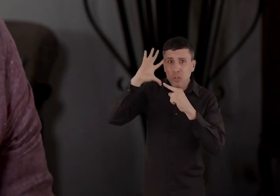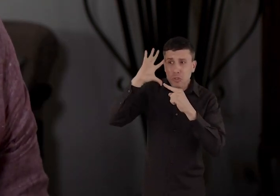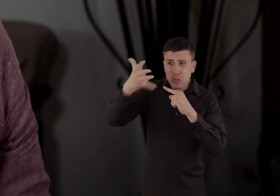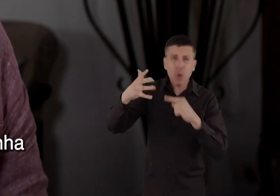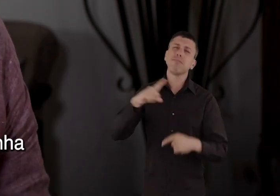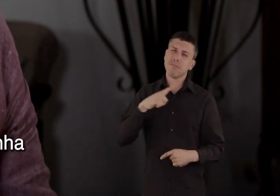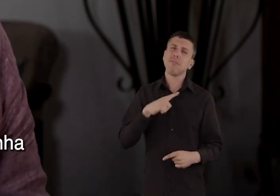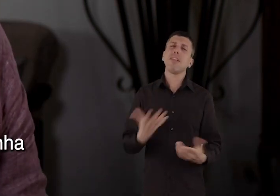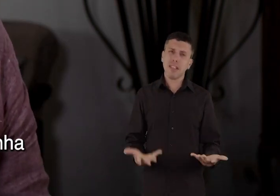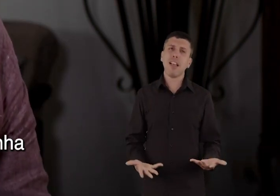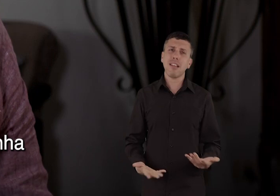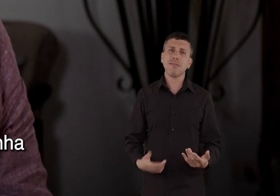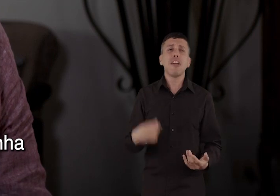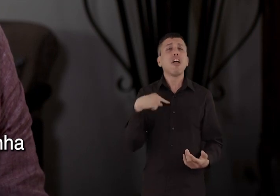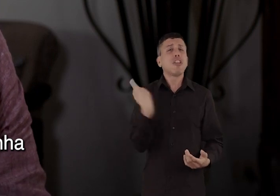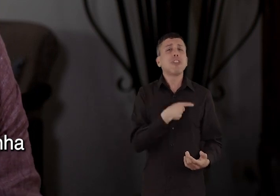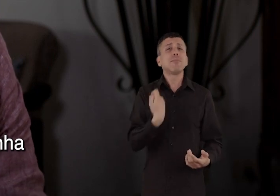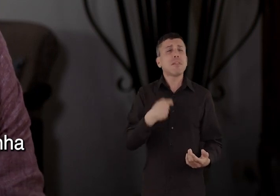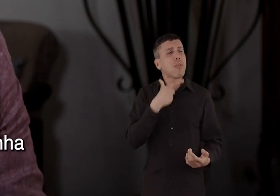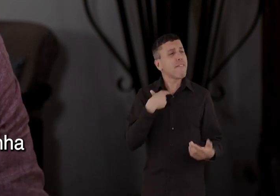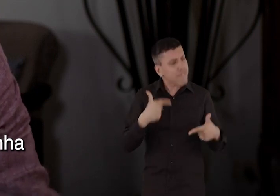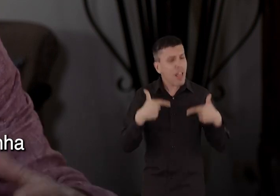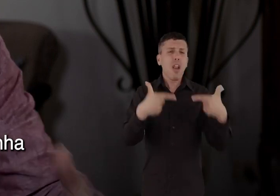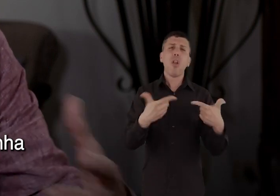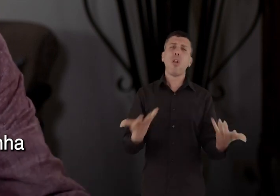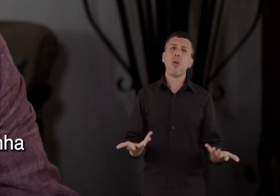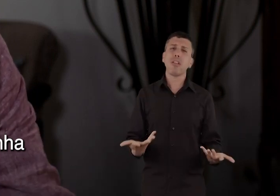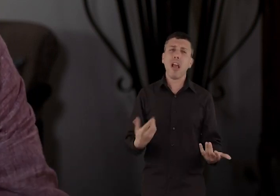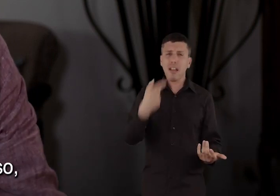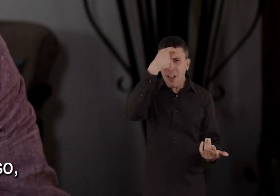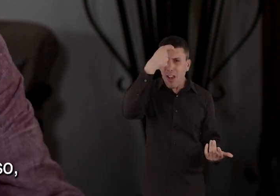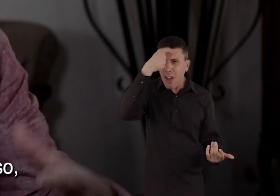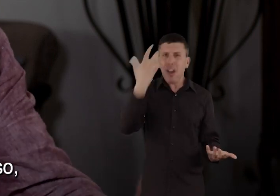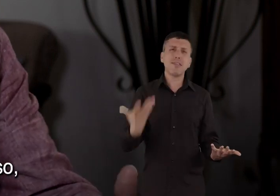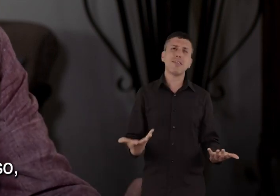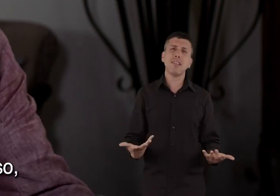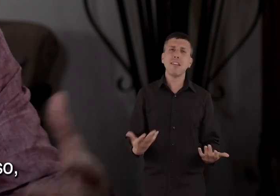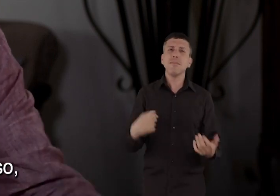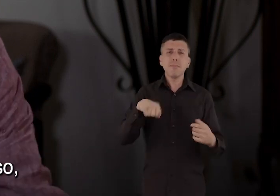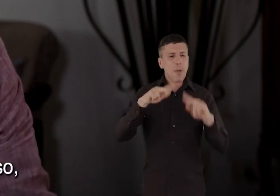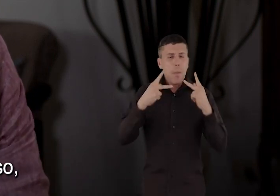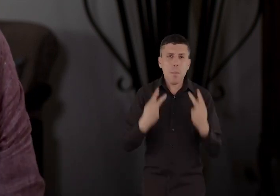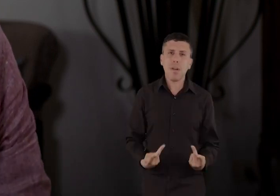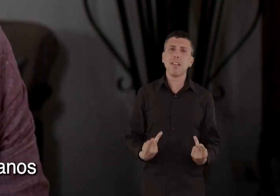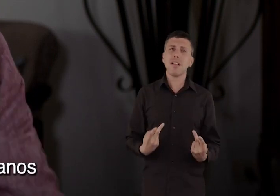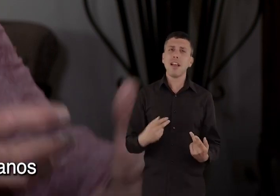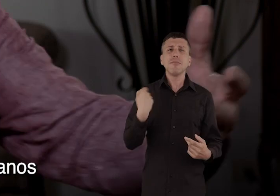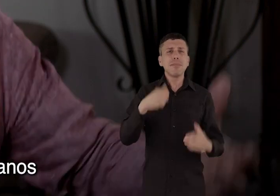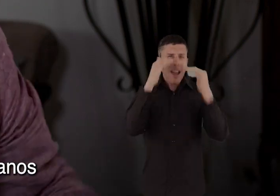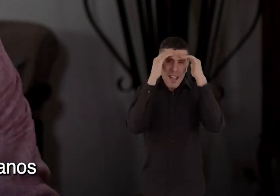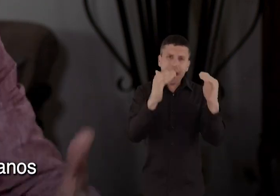Há solução. É preciso que se ponha a roda a andar a favor do bom senso,